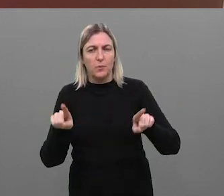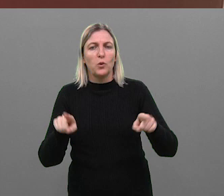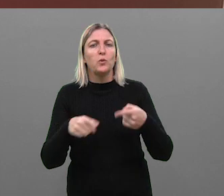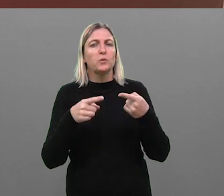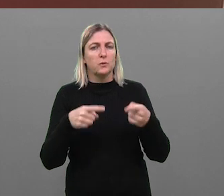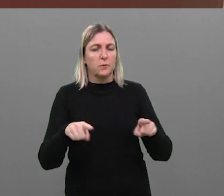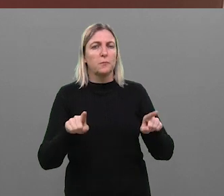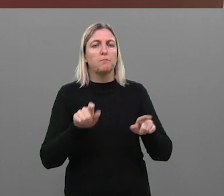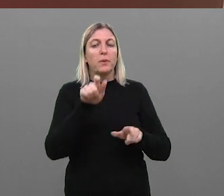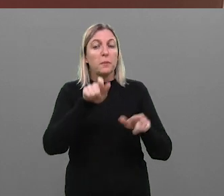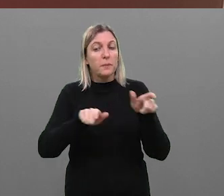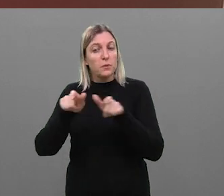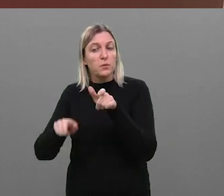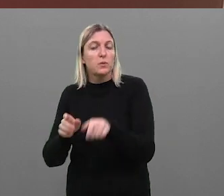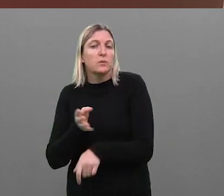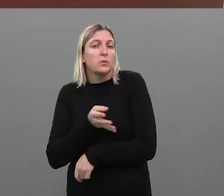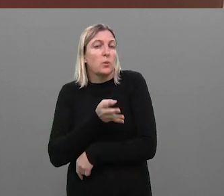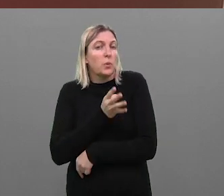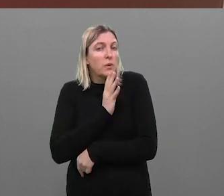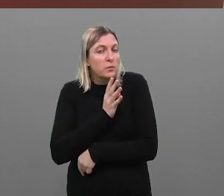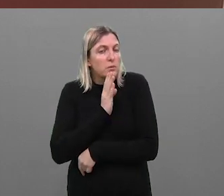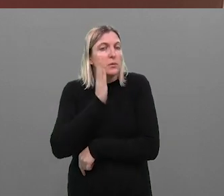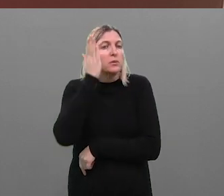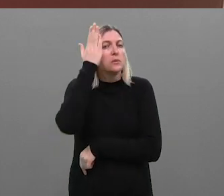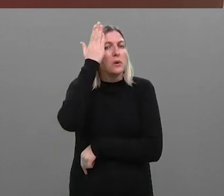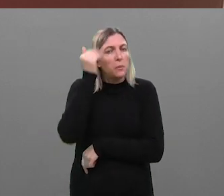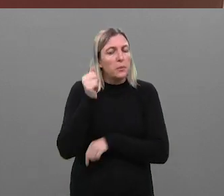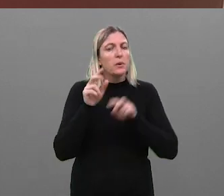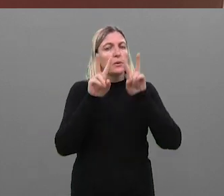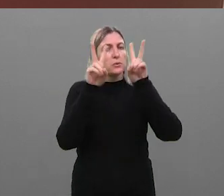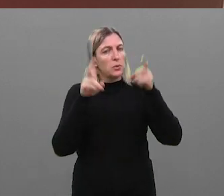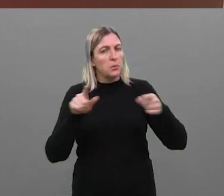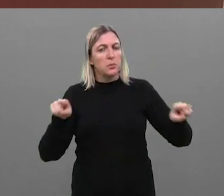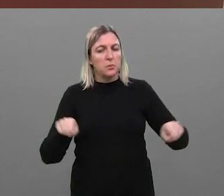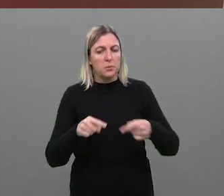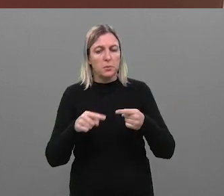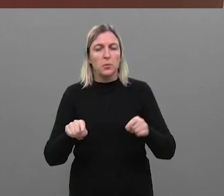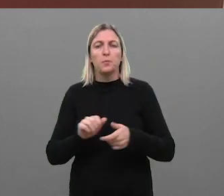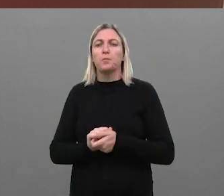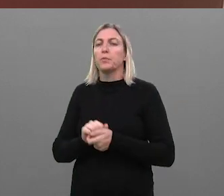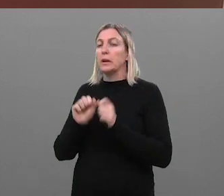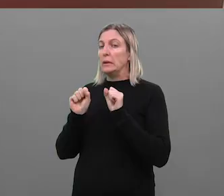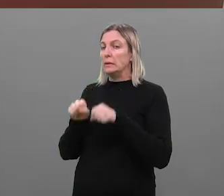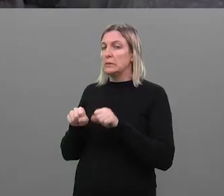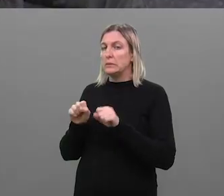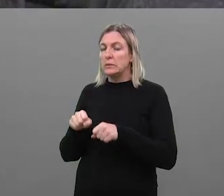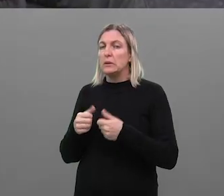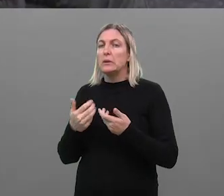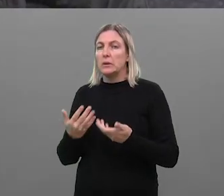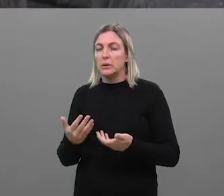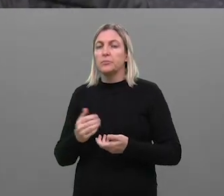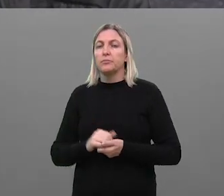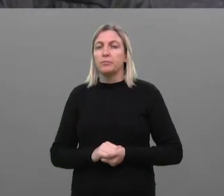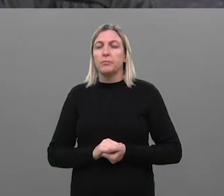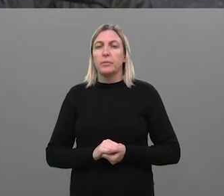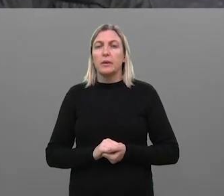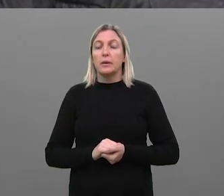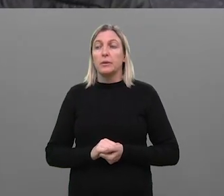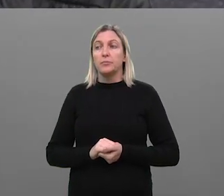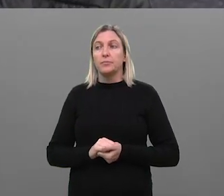entendia de música ela conhecia ela ela foi autora de grandes obras cer uhum bom